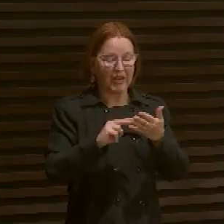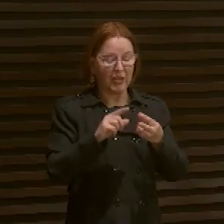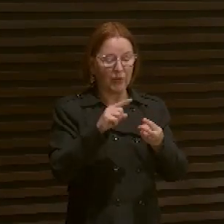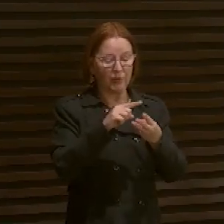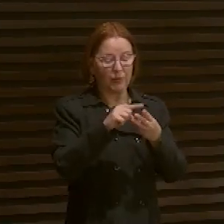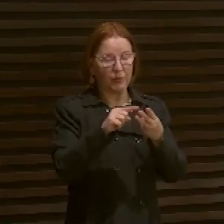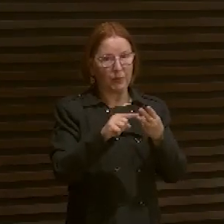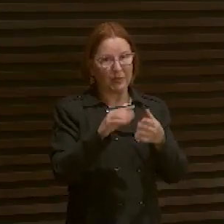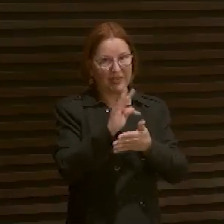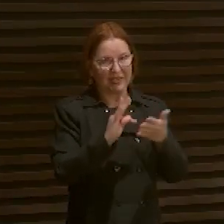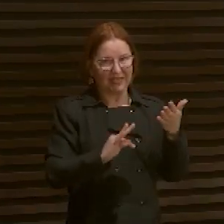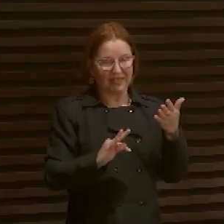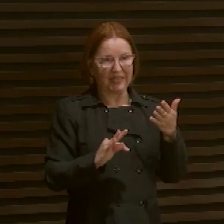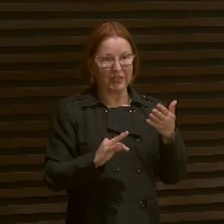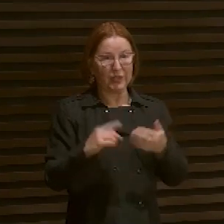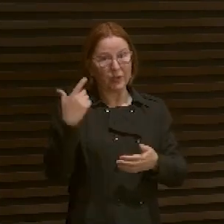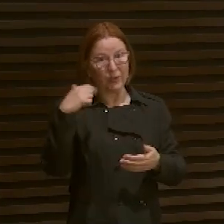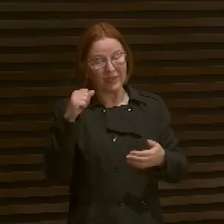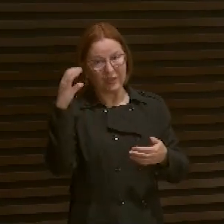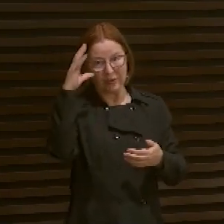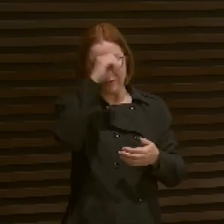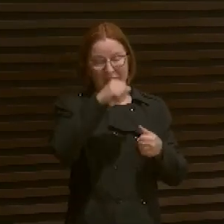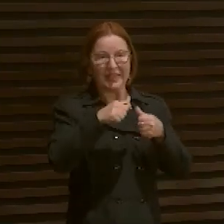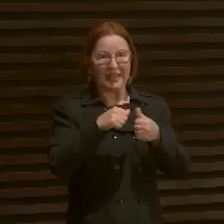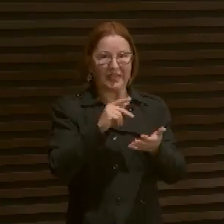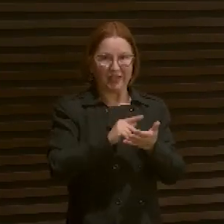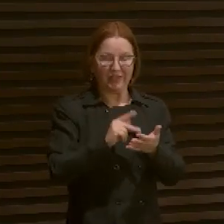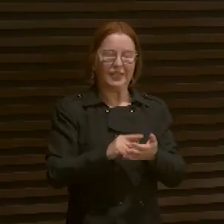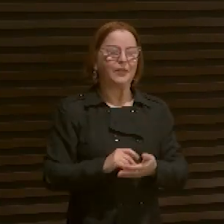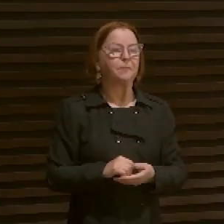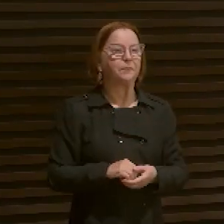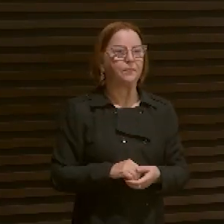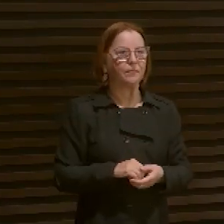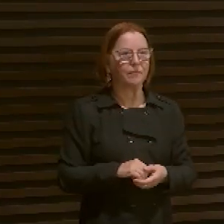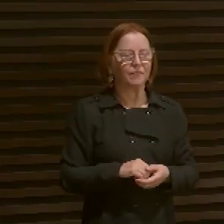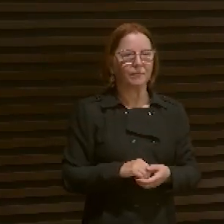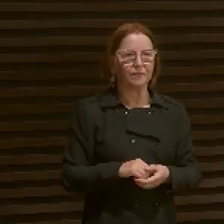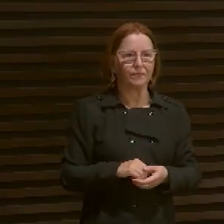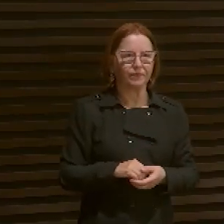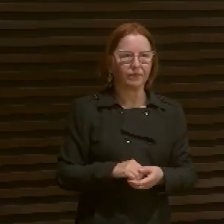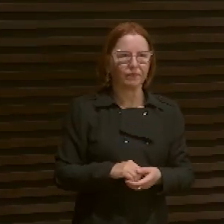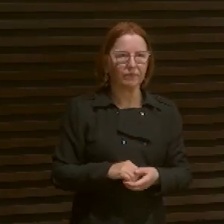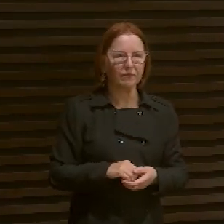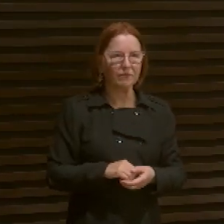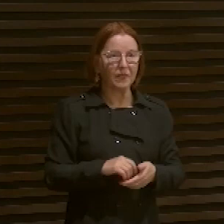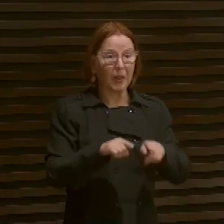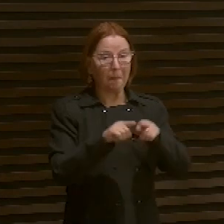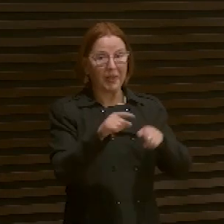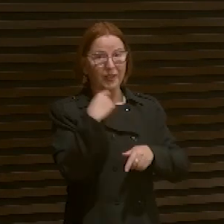gente consegue extrair essas verdades que eu vou estar trazendo já pronta para os irmãos aqui. Mas a gente sabe, irmãos,